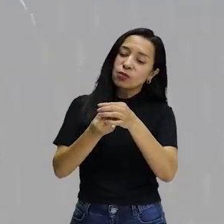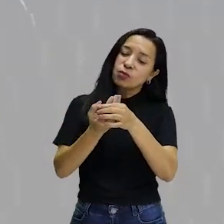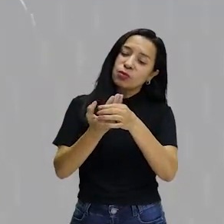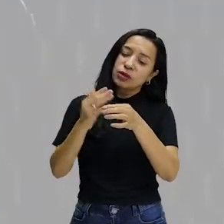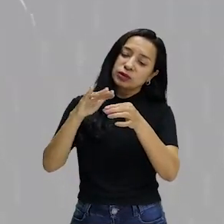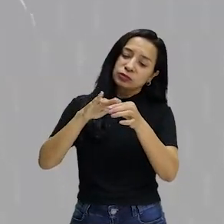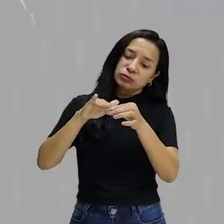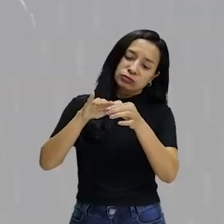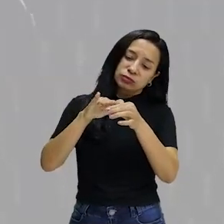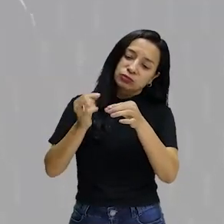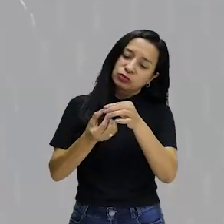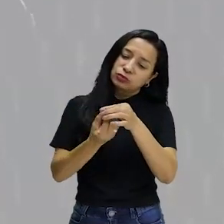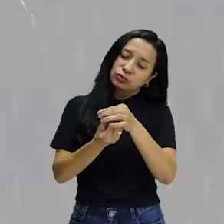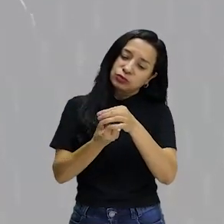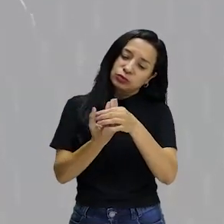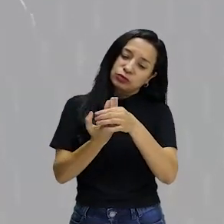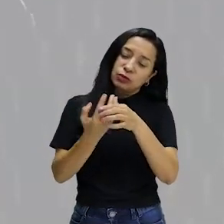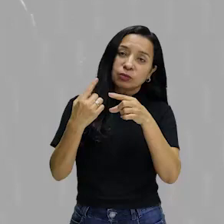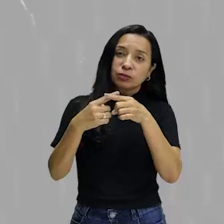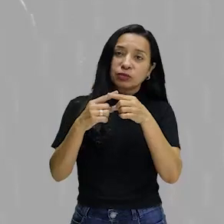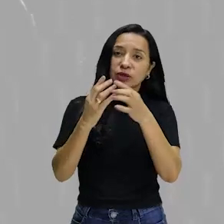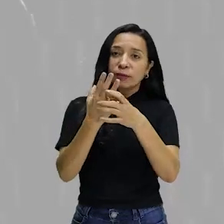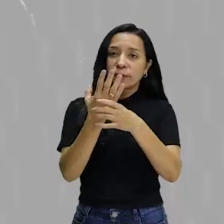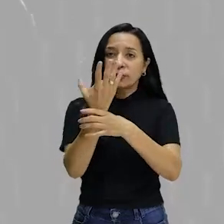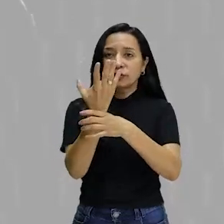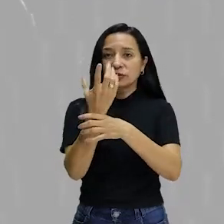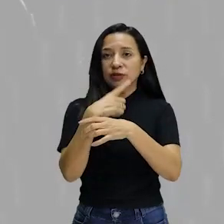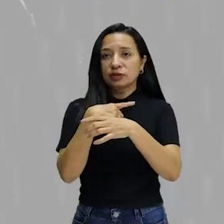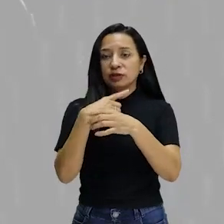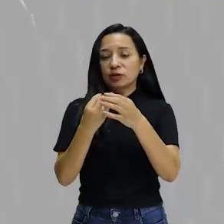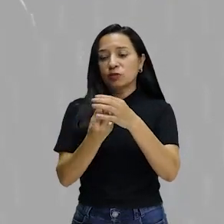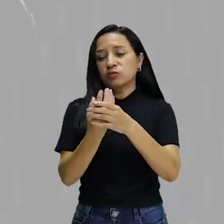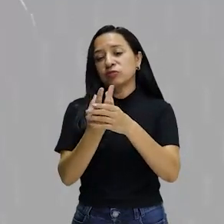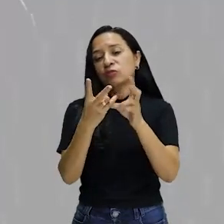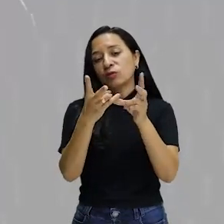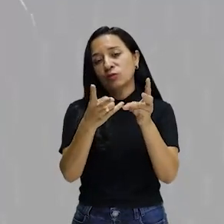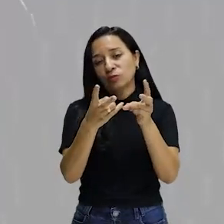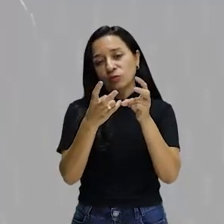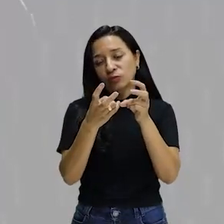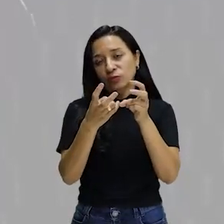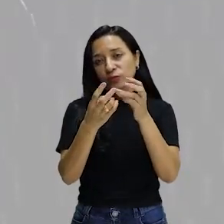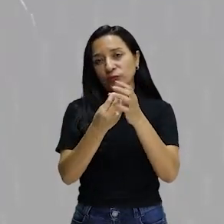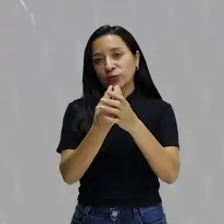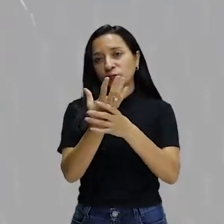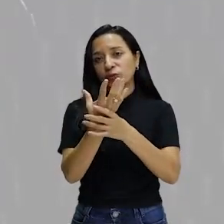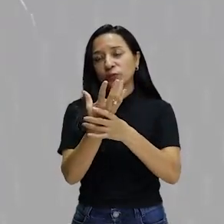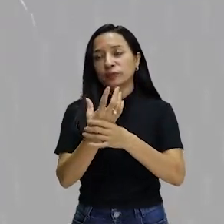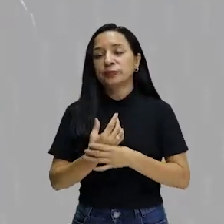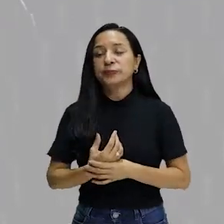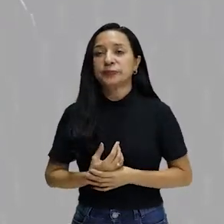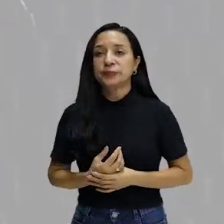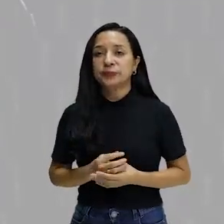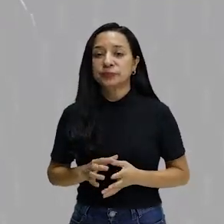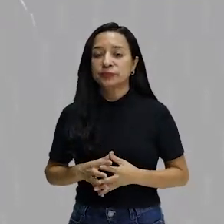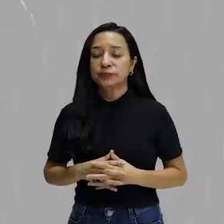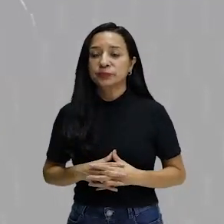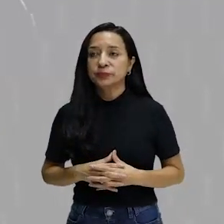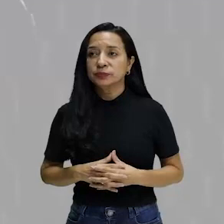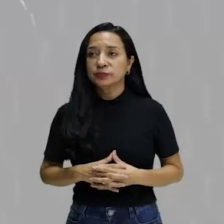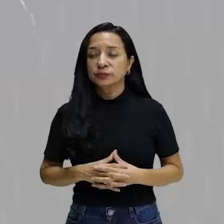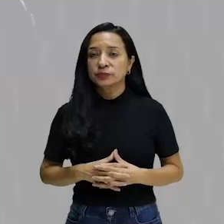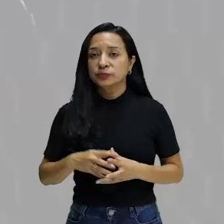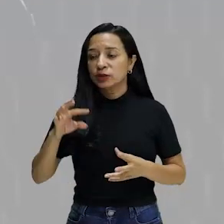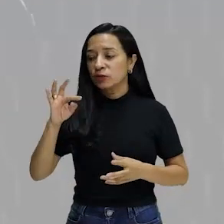daquele pedaço de papel. Porque a planta ela tem essa atração pela luz, ela sempre cresce na direção da luz, certo? Que aí é o